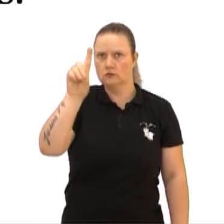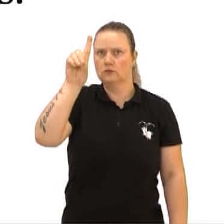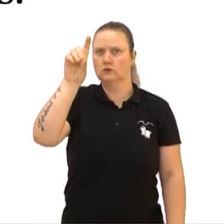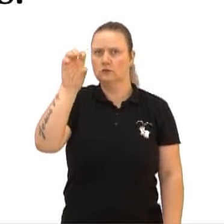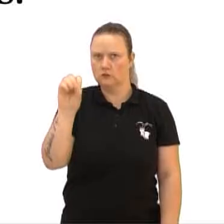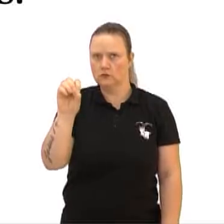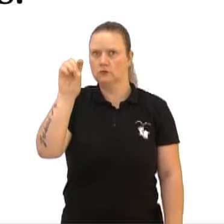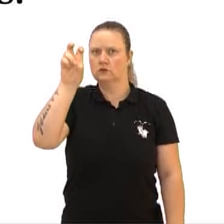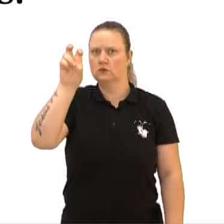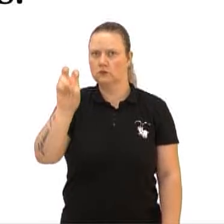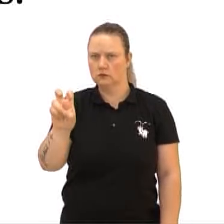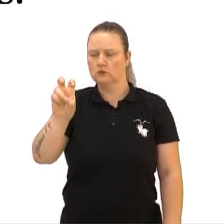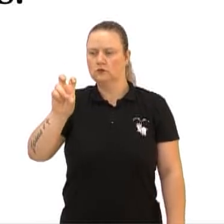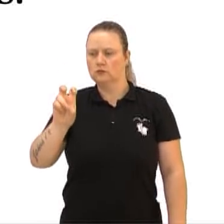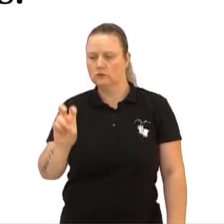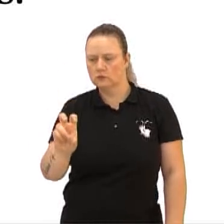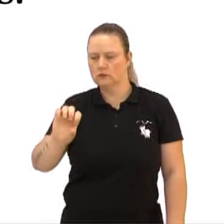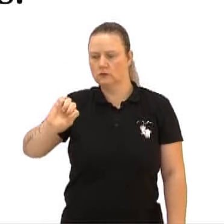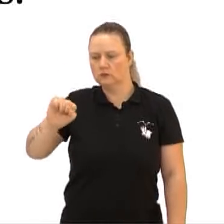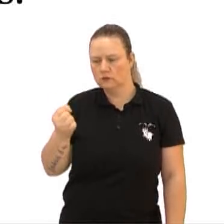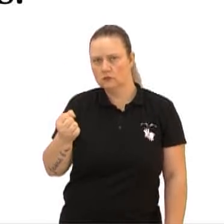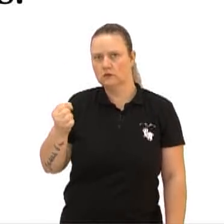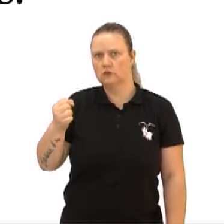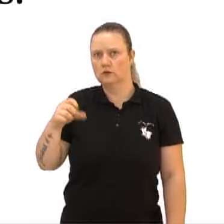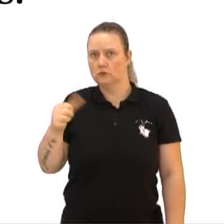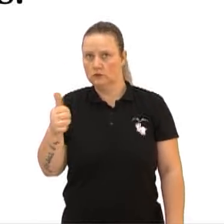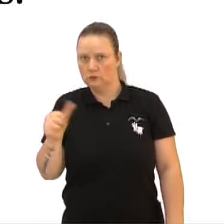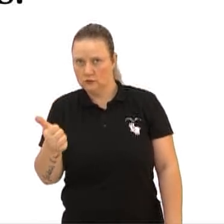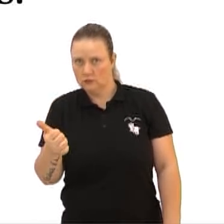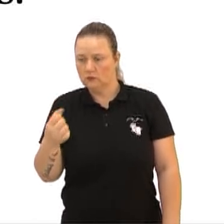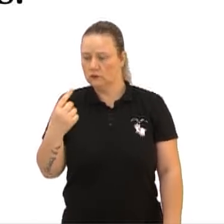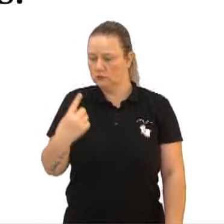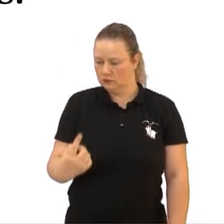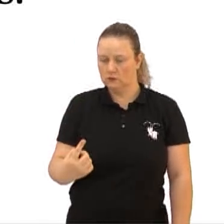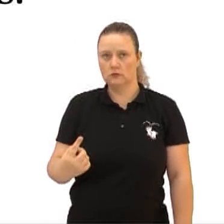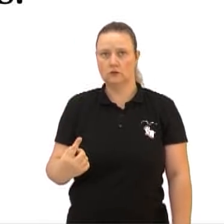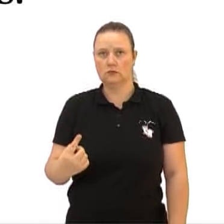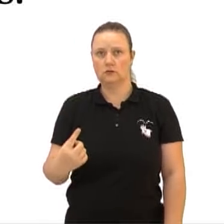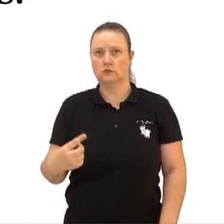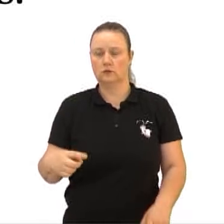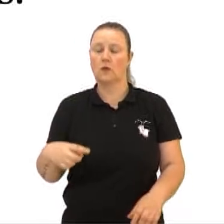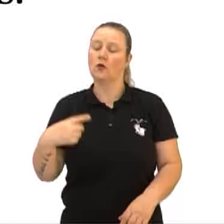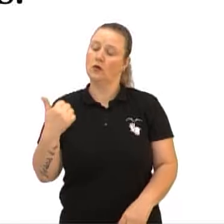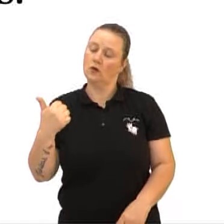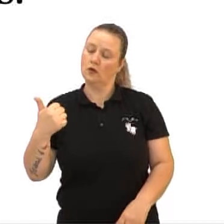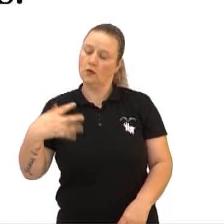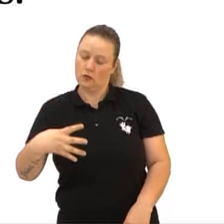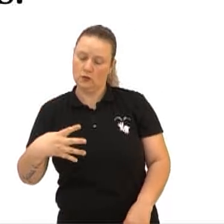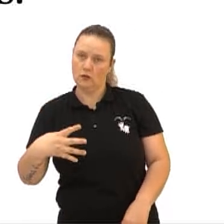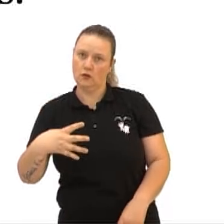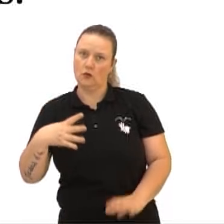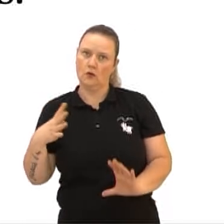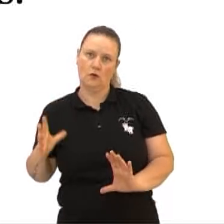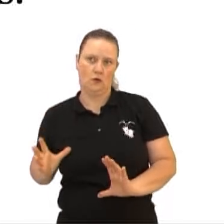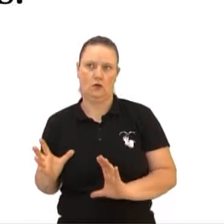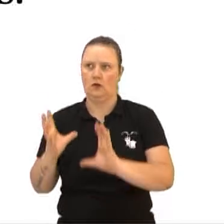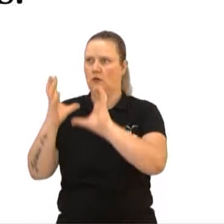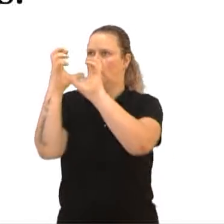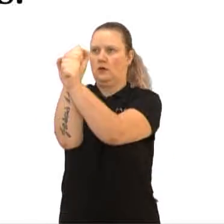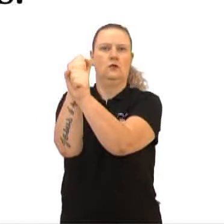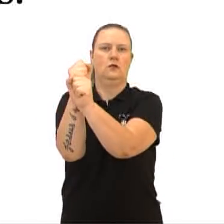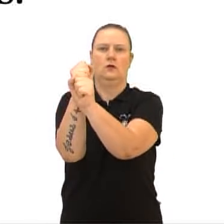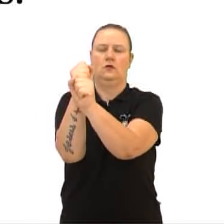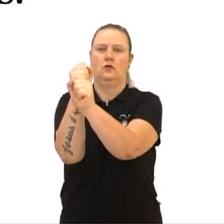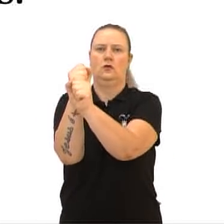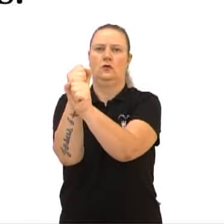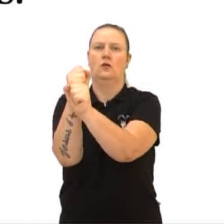10, mais 5, mais 5, mais 8, mais 11, mais 1, né? Mais 14, mais 2. Fazendo toda essa continha,